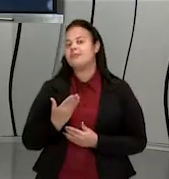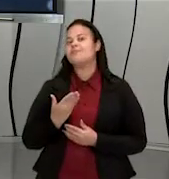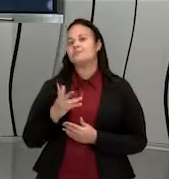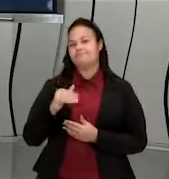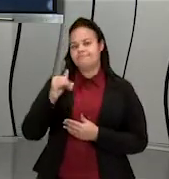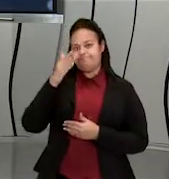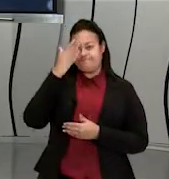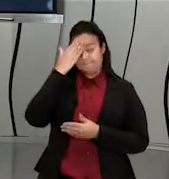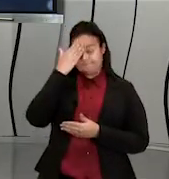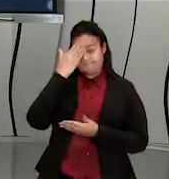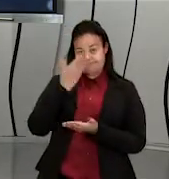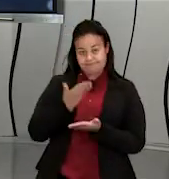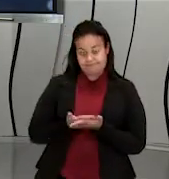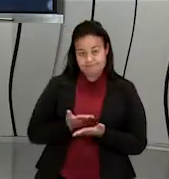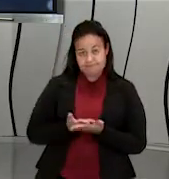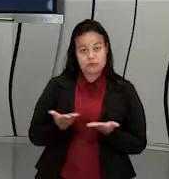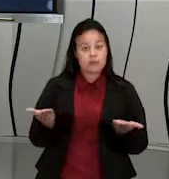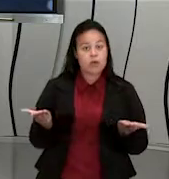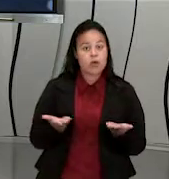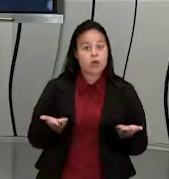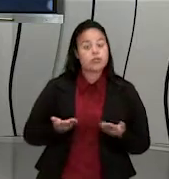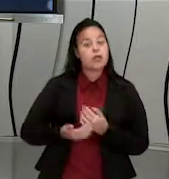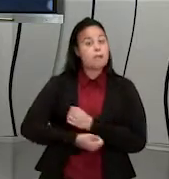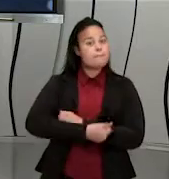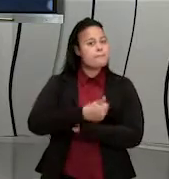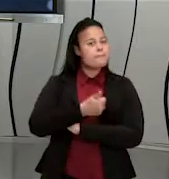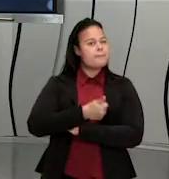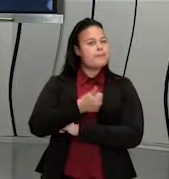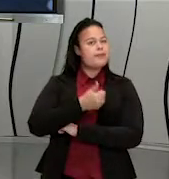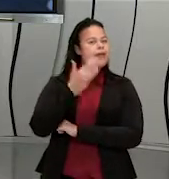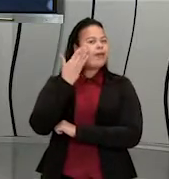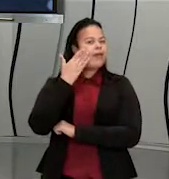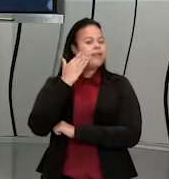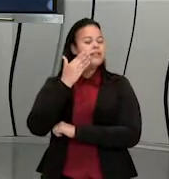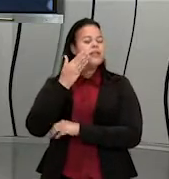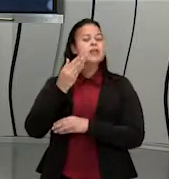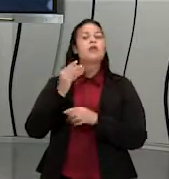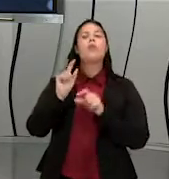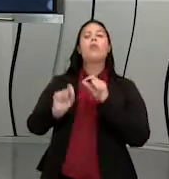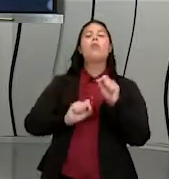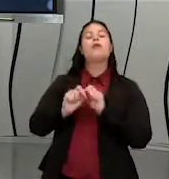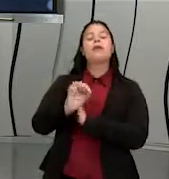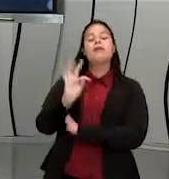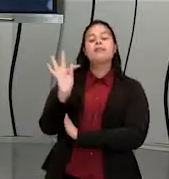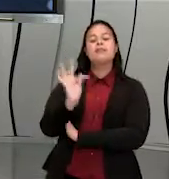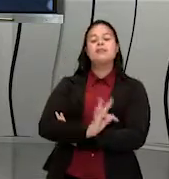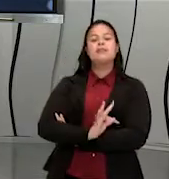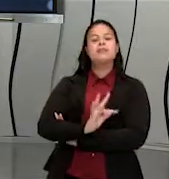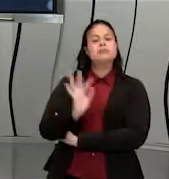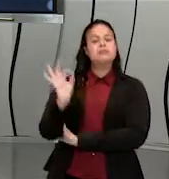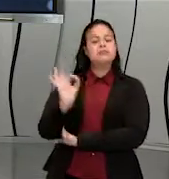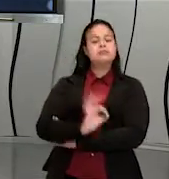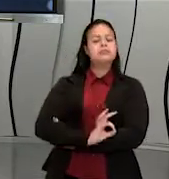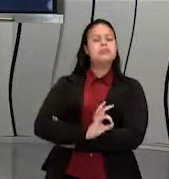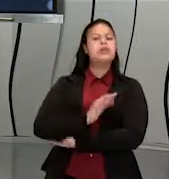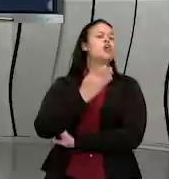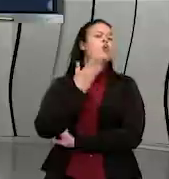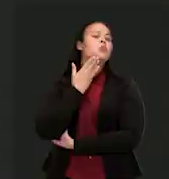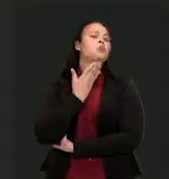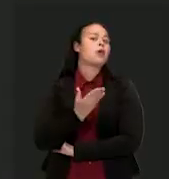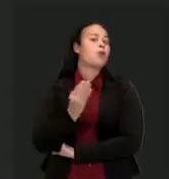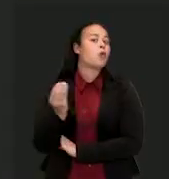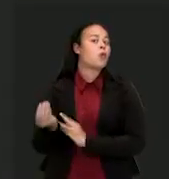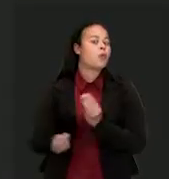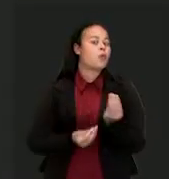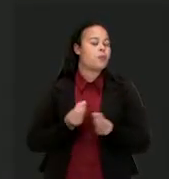aula de hoje. Mas vamos começar, então, primeiro, entendendo o que é uma taxa de porcentagem. Como é que eu acho uma porcentagem? Vamos lá.